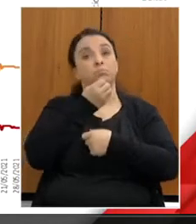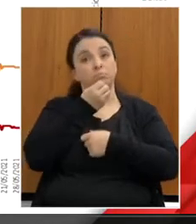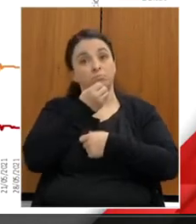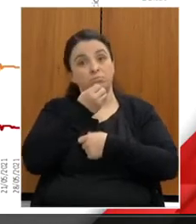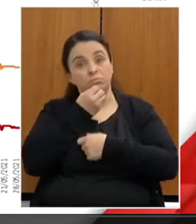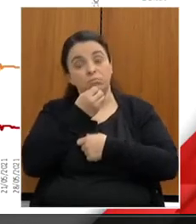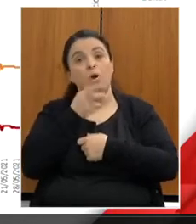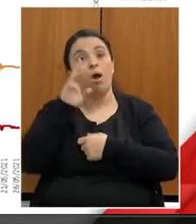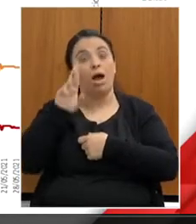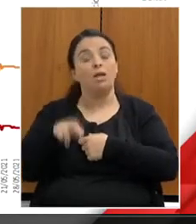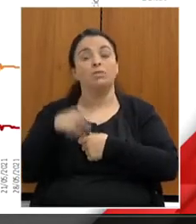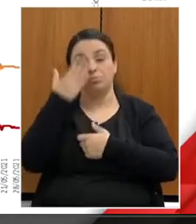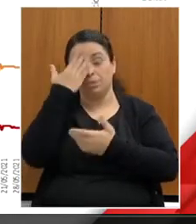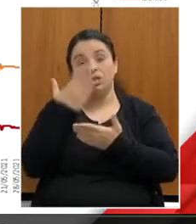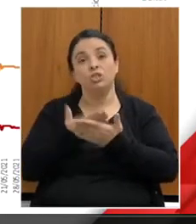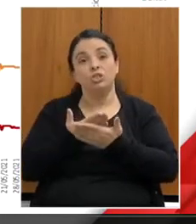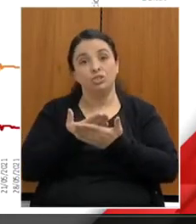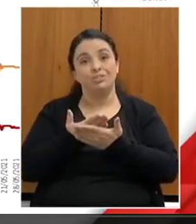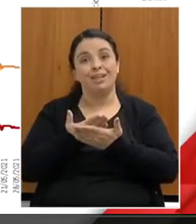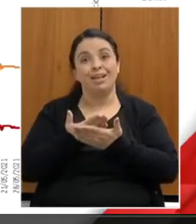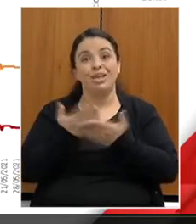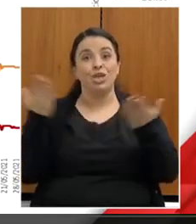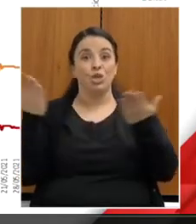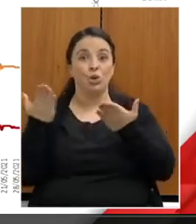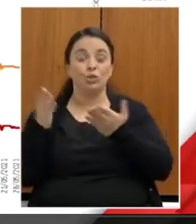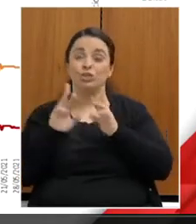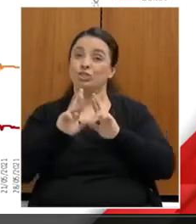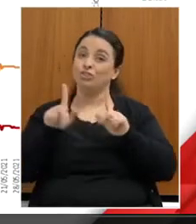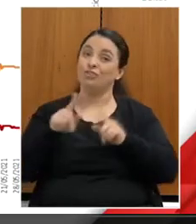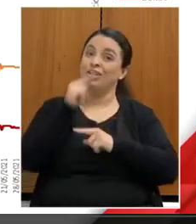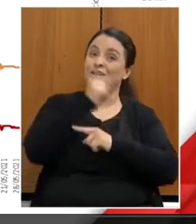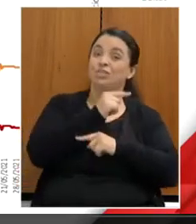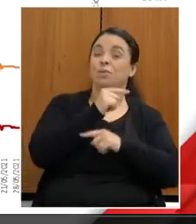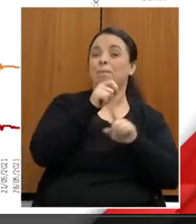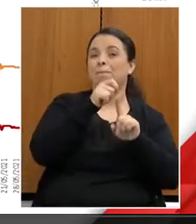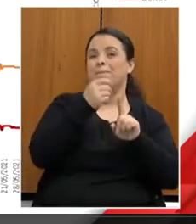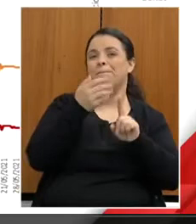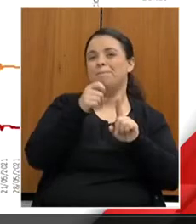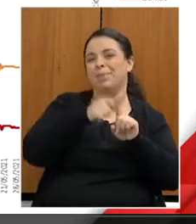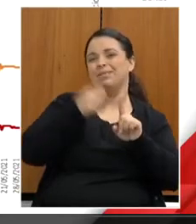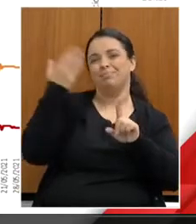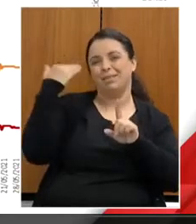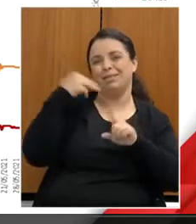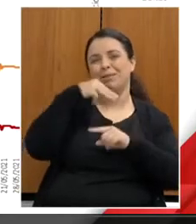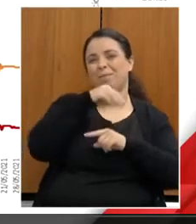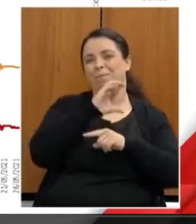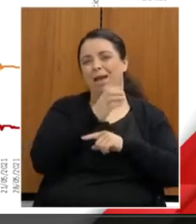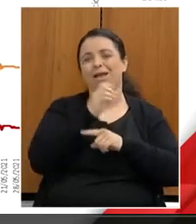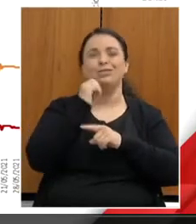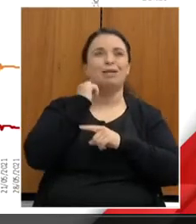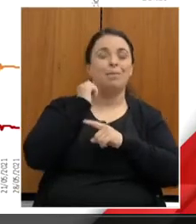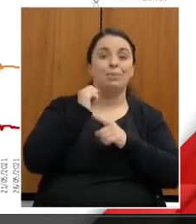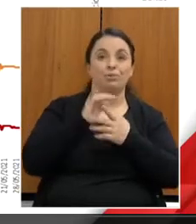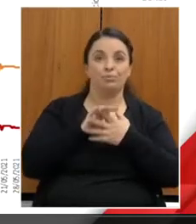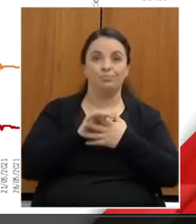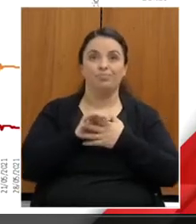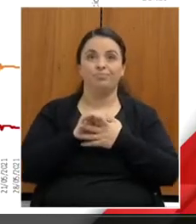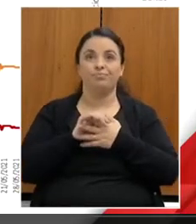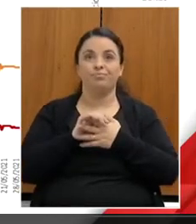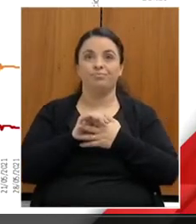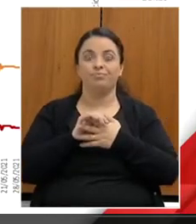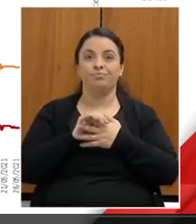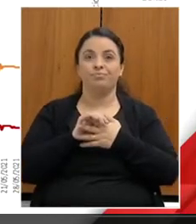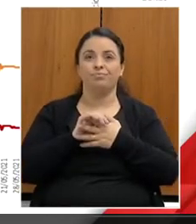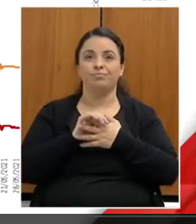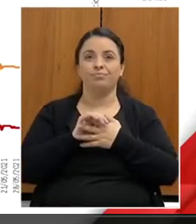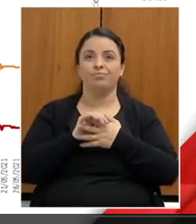vivendo um momento bem diferente de março e abril. Em azul, nós vemos casos leves de Covid e em laranja, casos